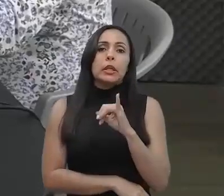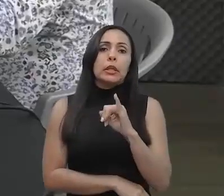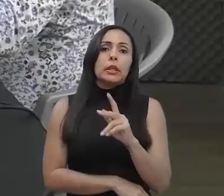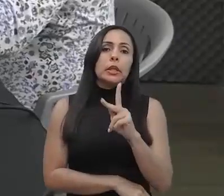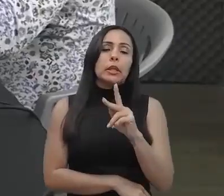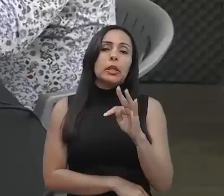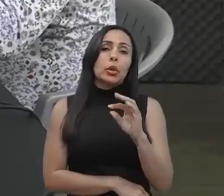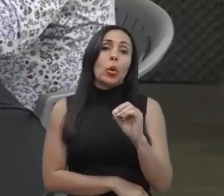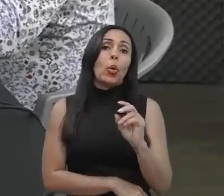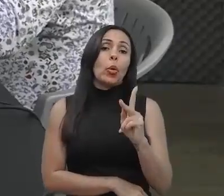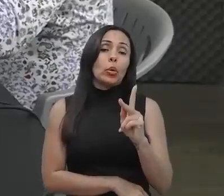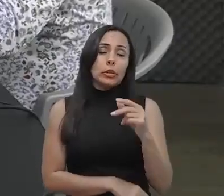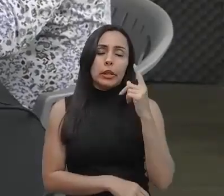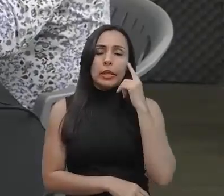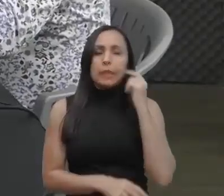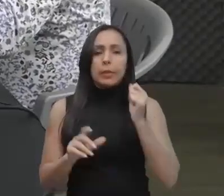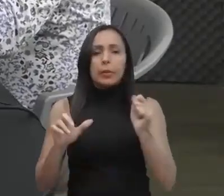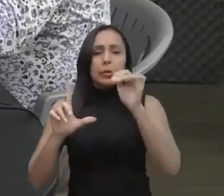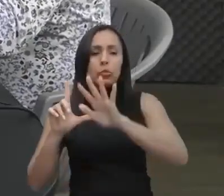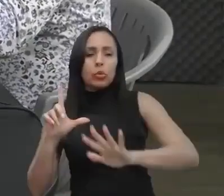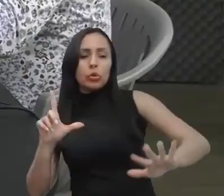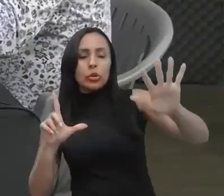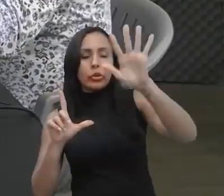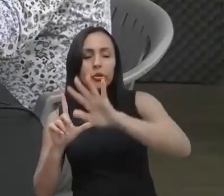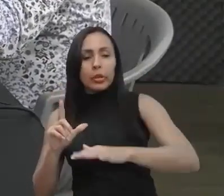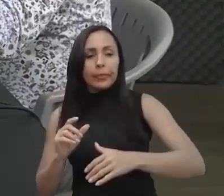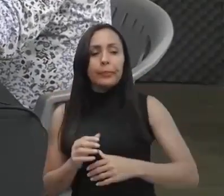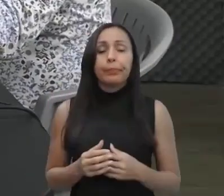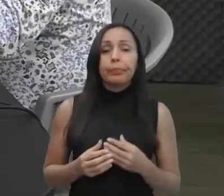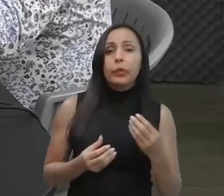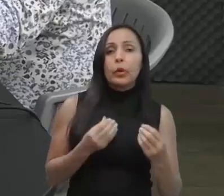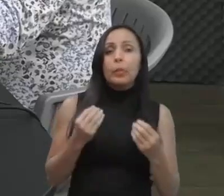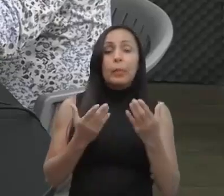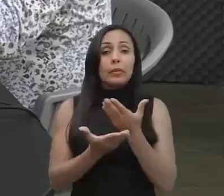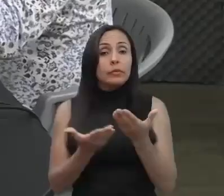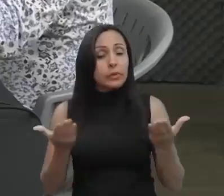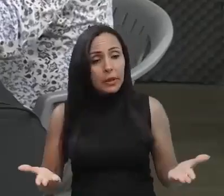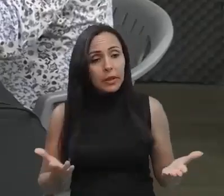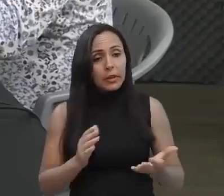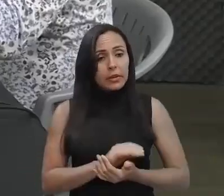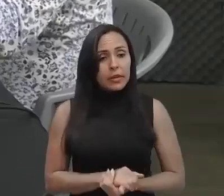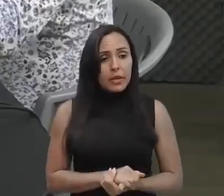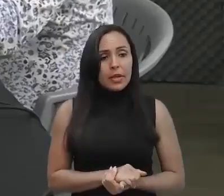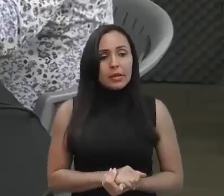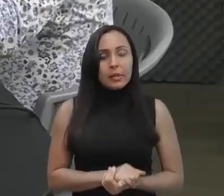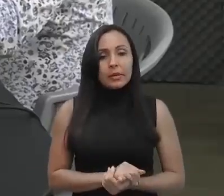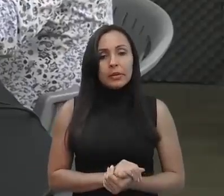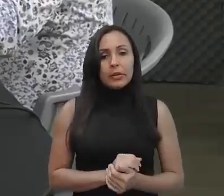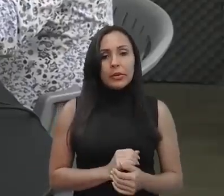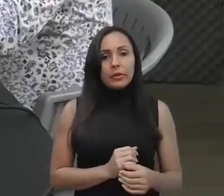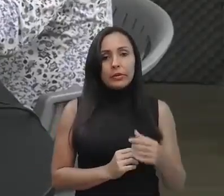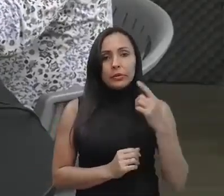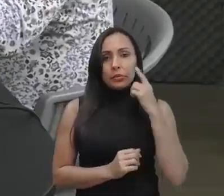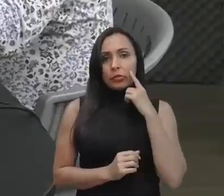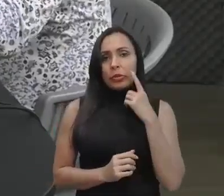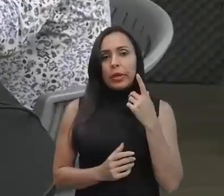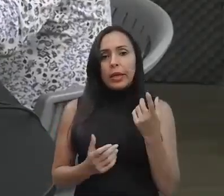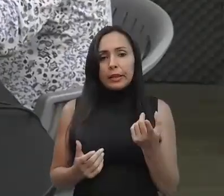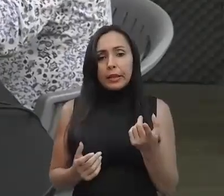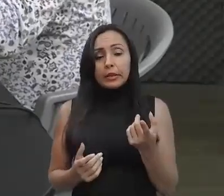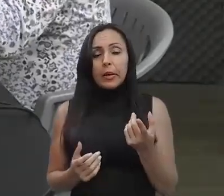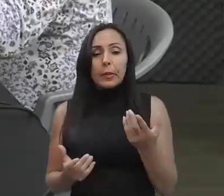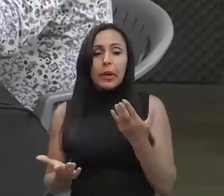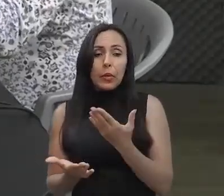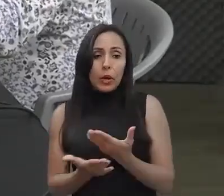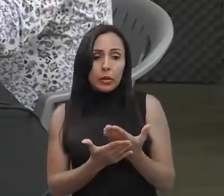digital virado aí como é para vocês isso assim isso isso chega para para vocês eh de estudantes que tão